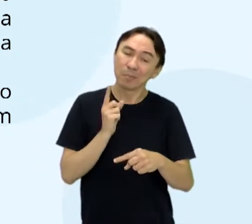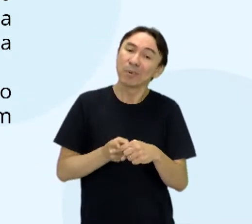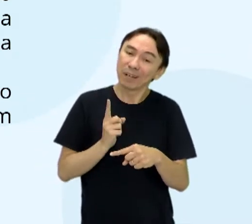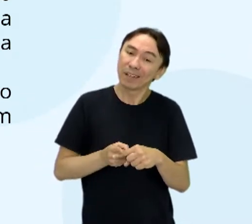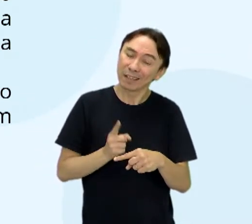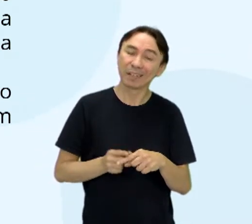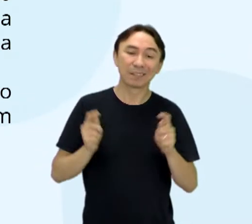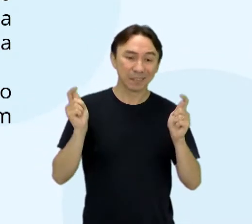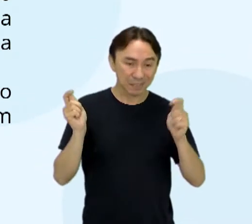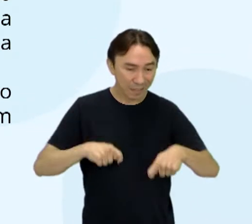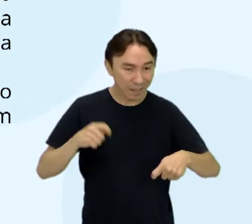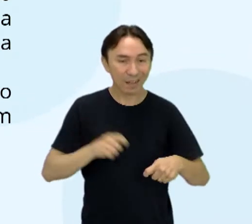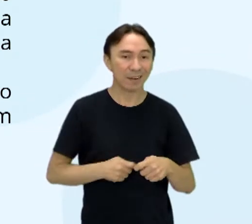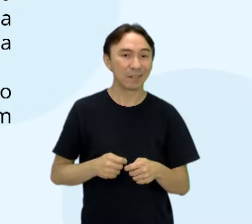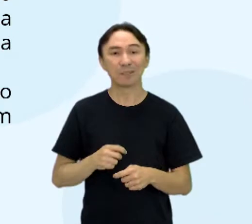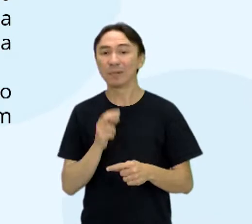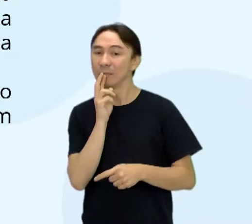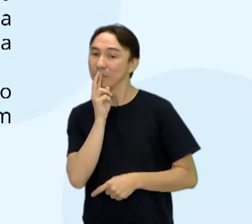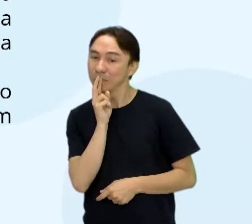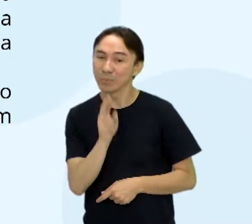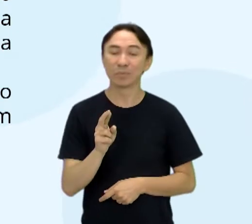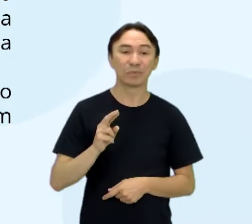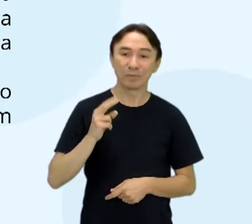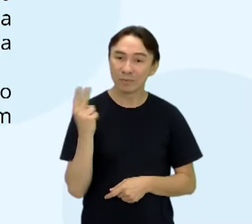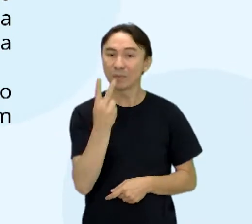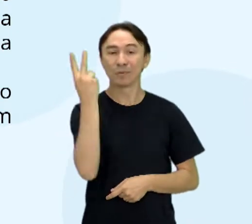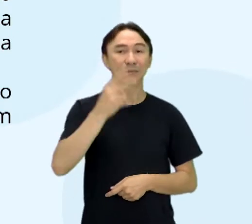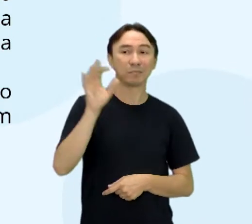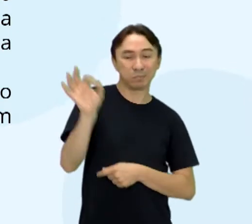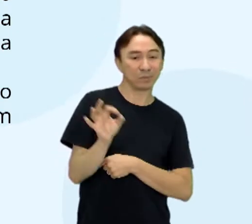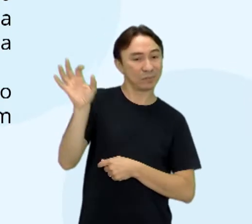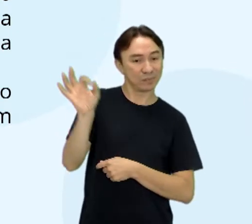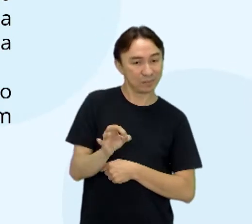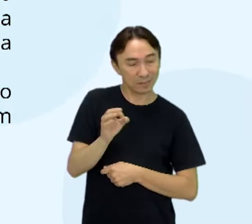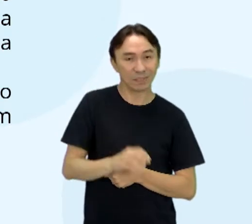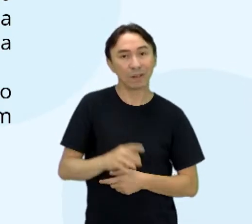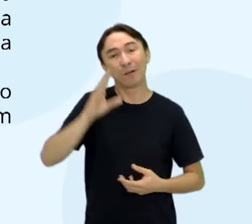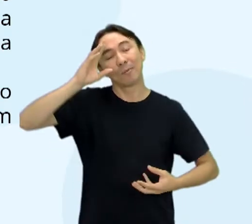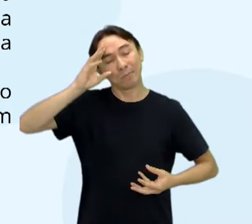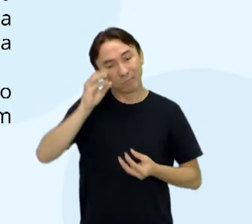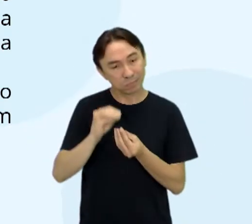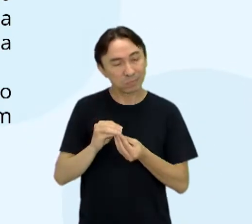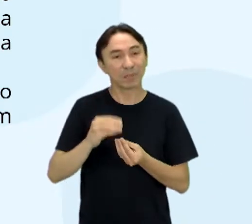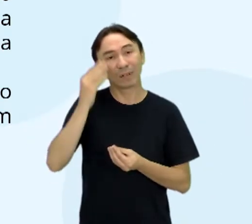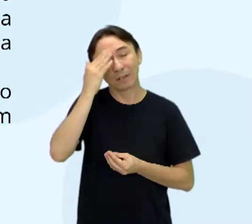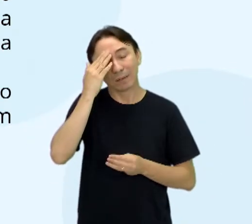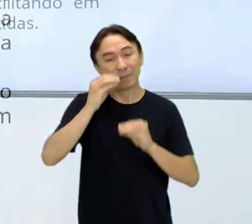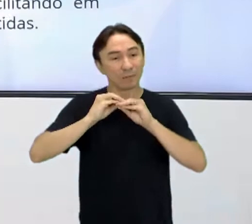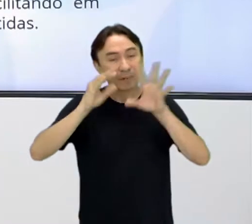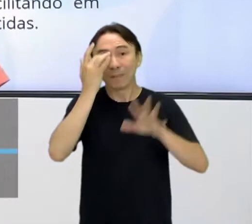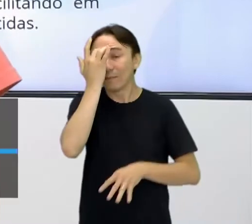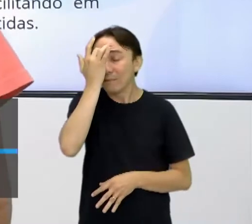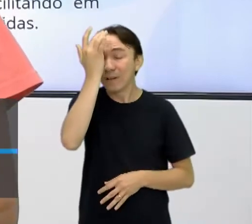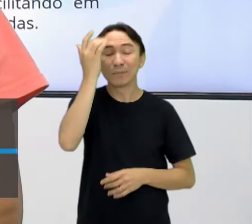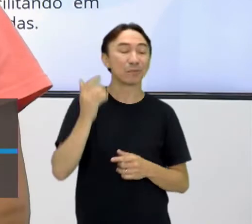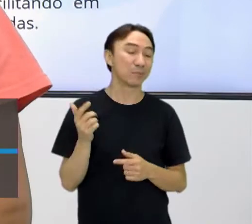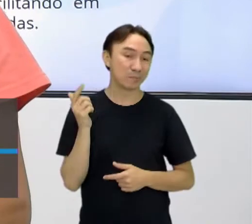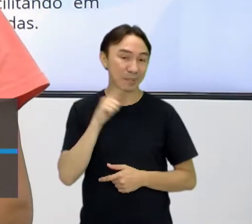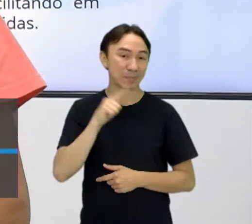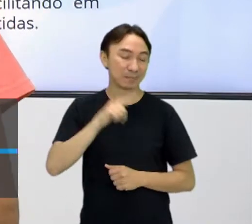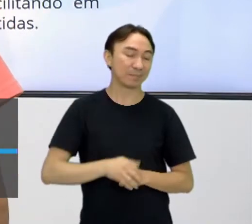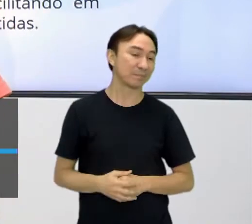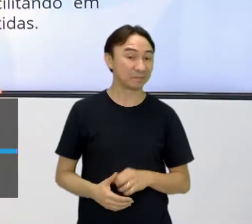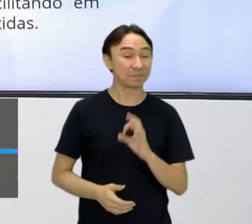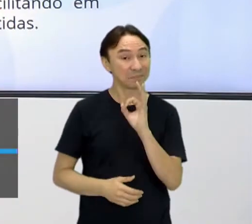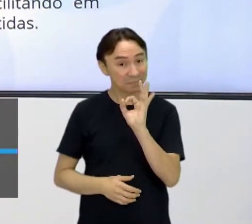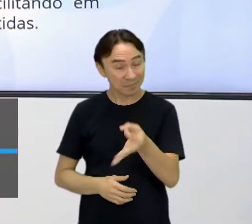a compreensão e, principalmente, a comparação das taxas obtidas. Sim, quando a gente tem esses valores na forma